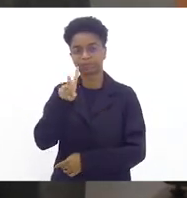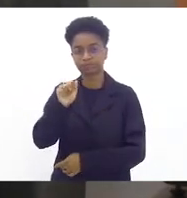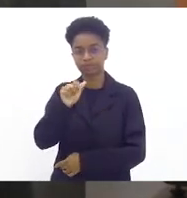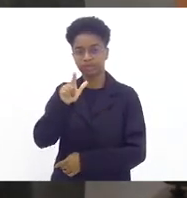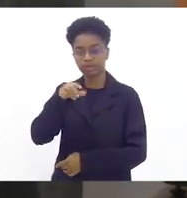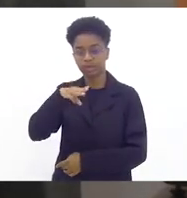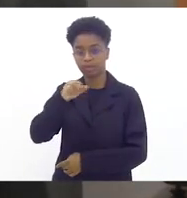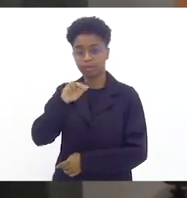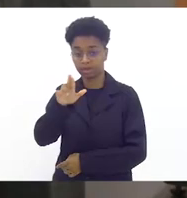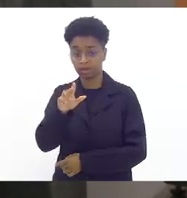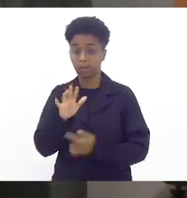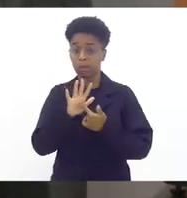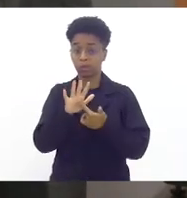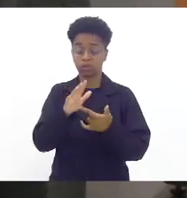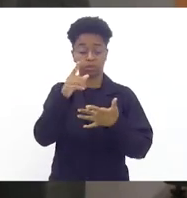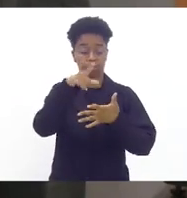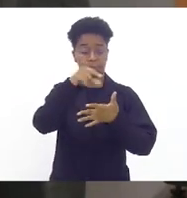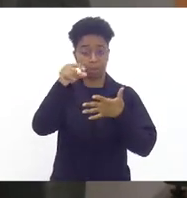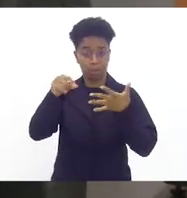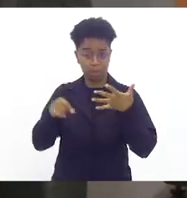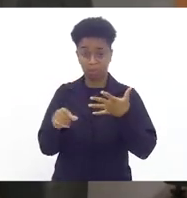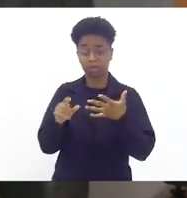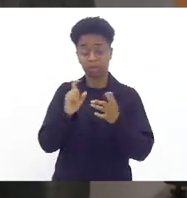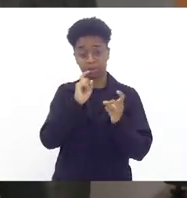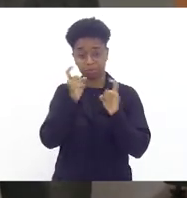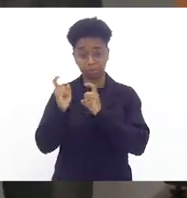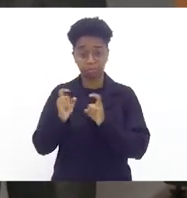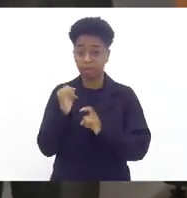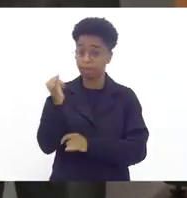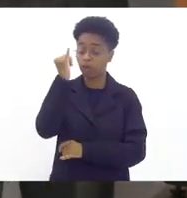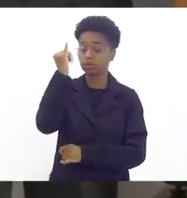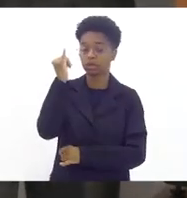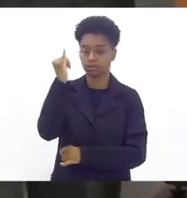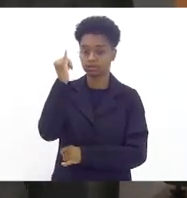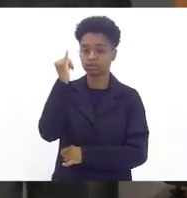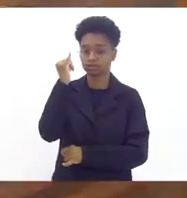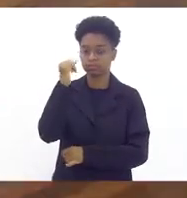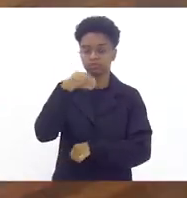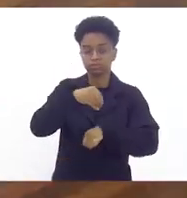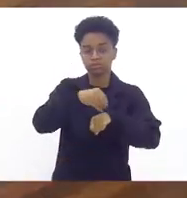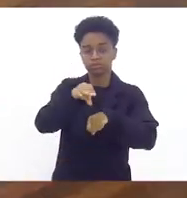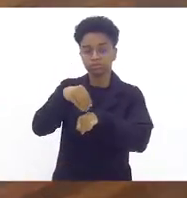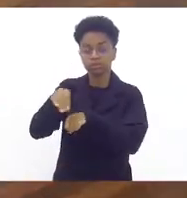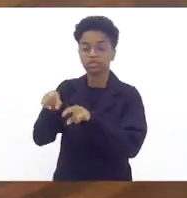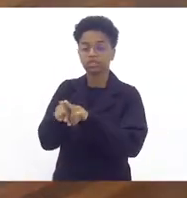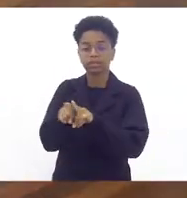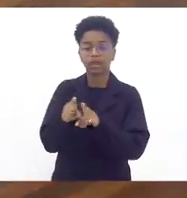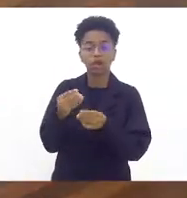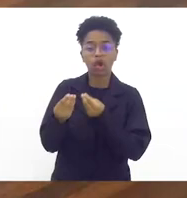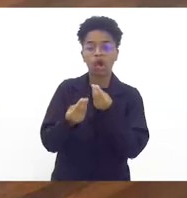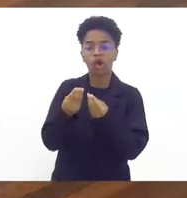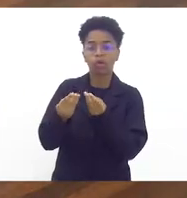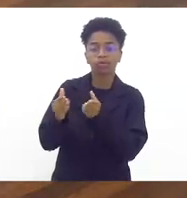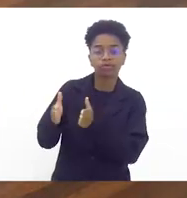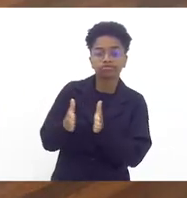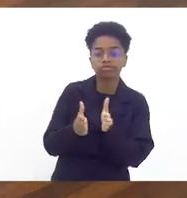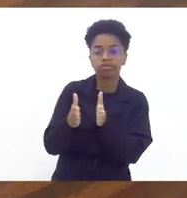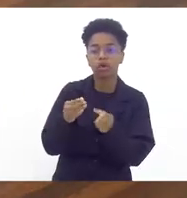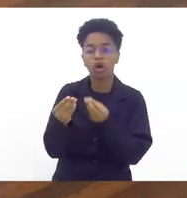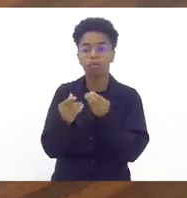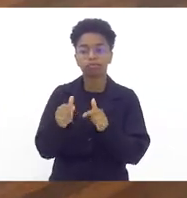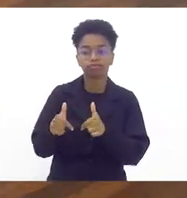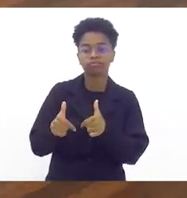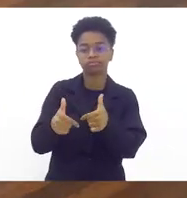opções de articulações muito importantes com isso, dando até caminhos, alternativas para isso.